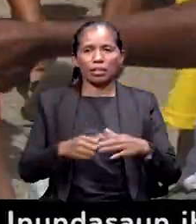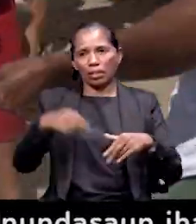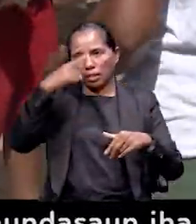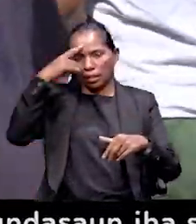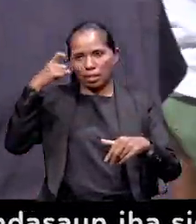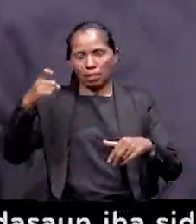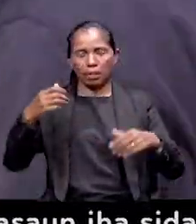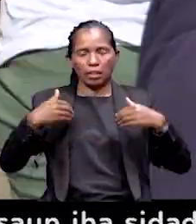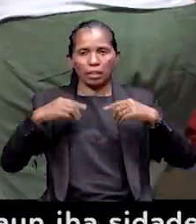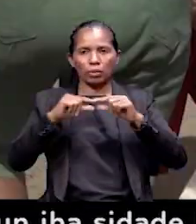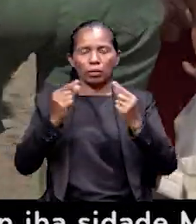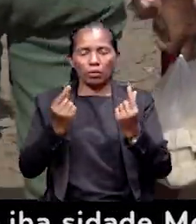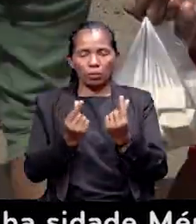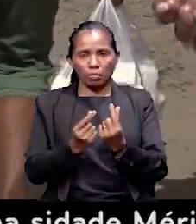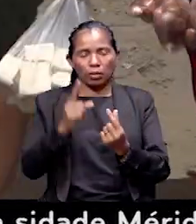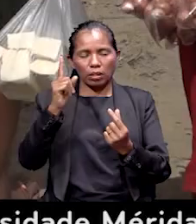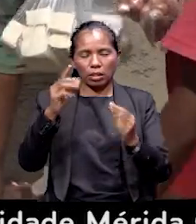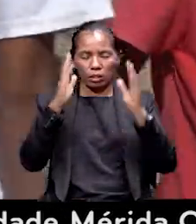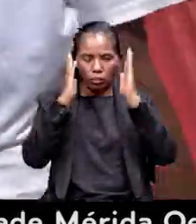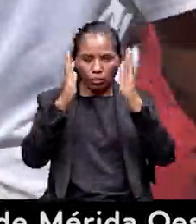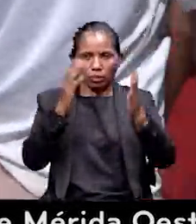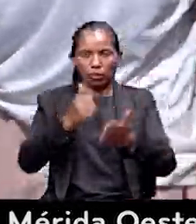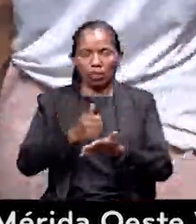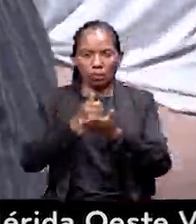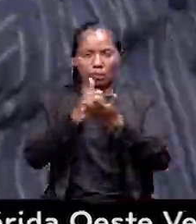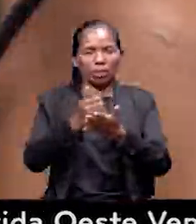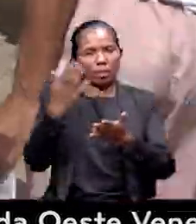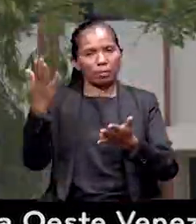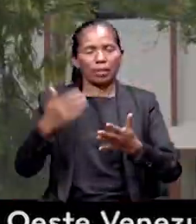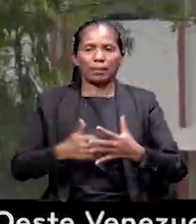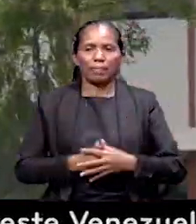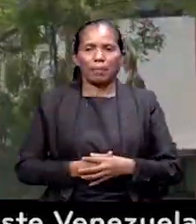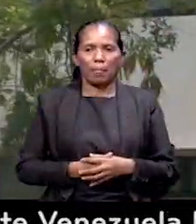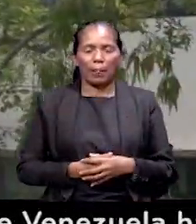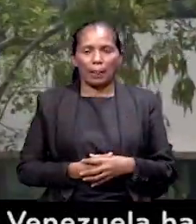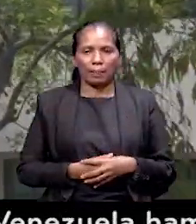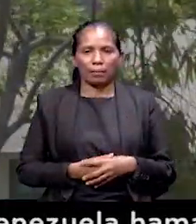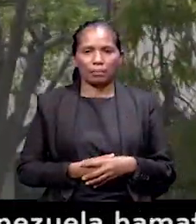ia ekipa ida maktoma konta no taumatang hela basun tunai.